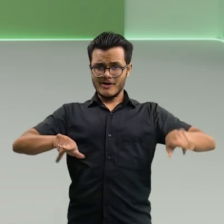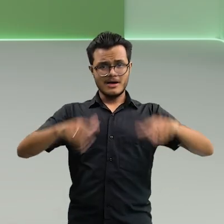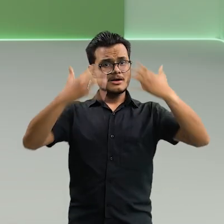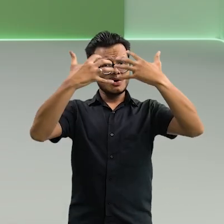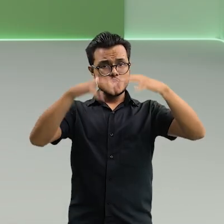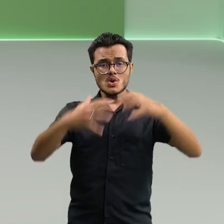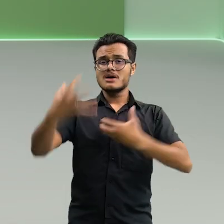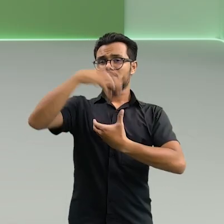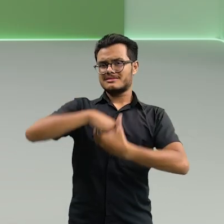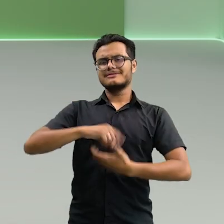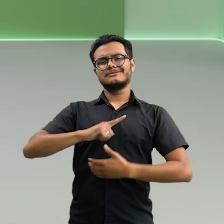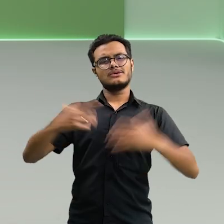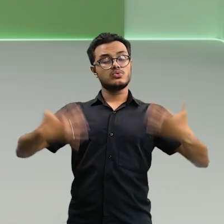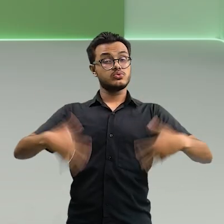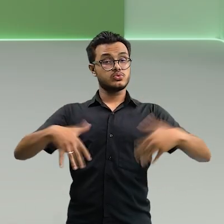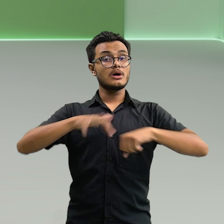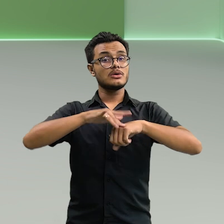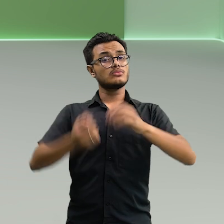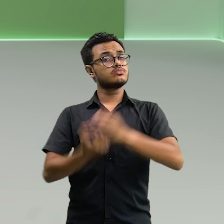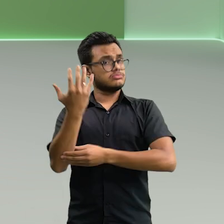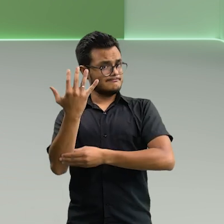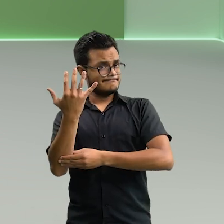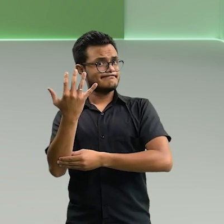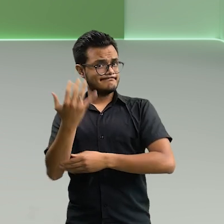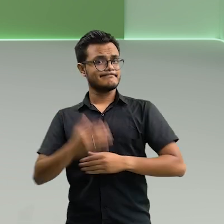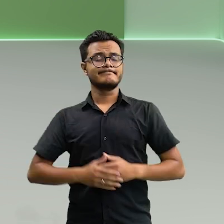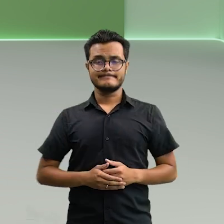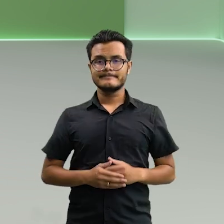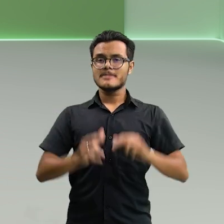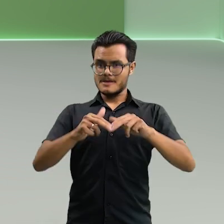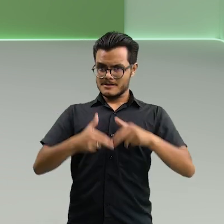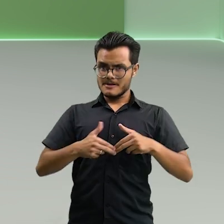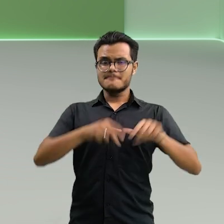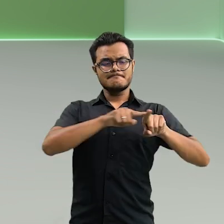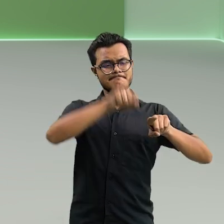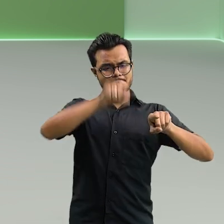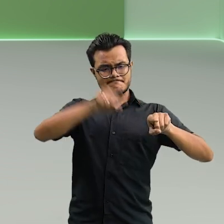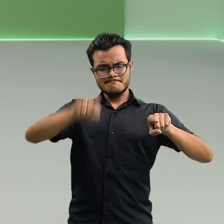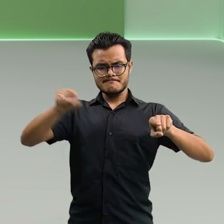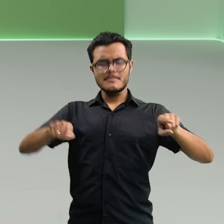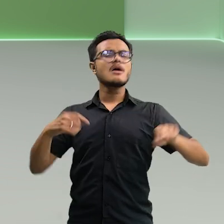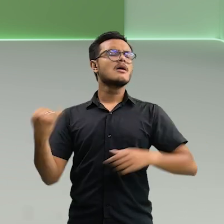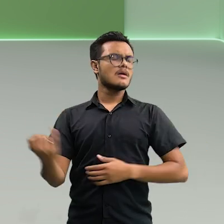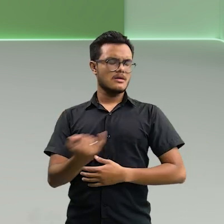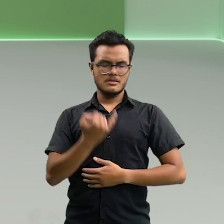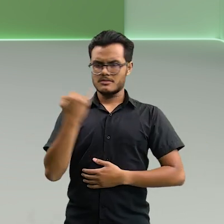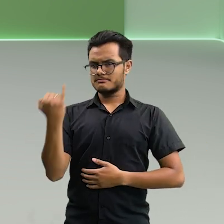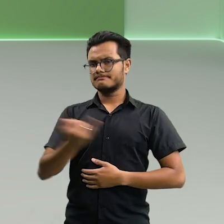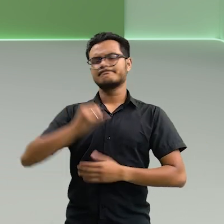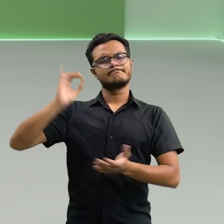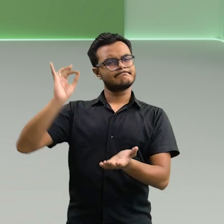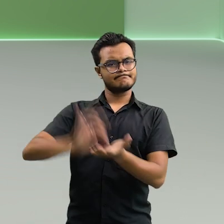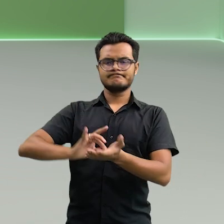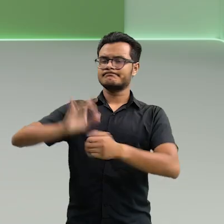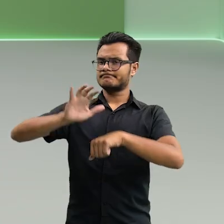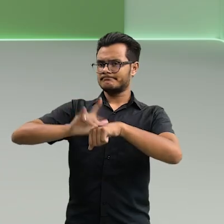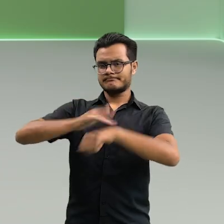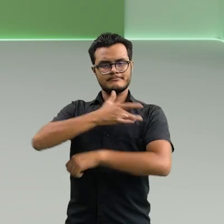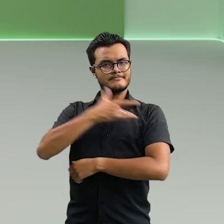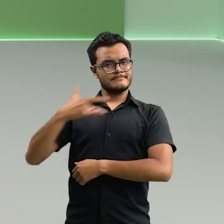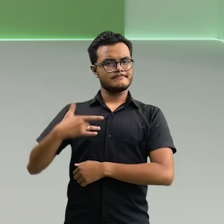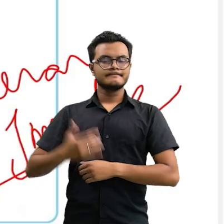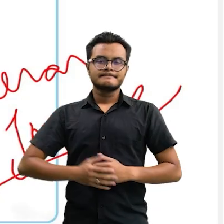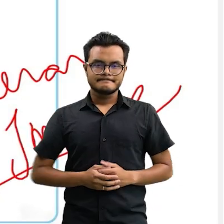nervoso central e periférico. Então, a presença dela é muito importante. Beleza, gente? E